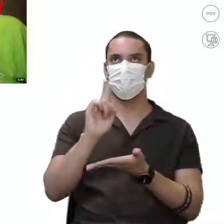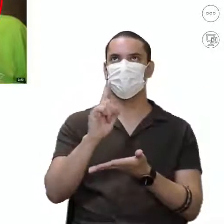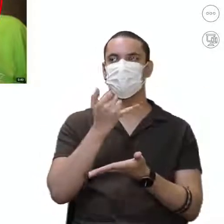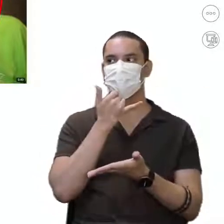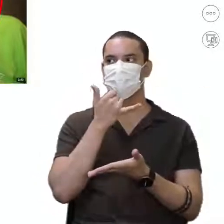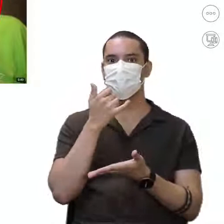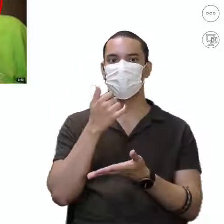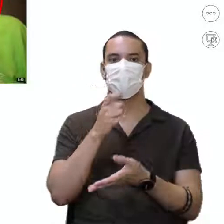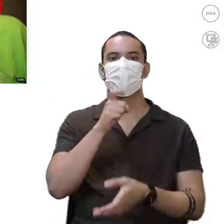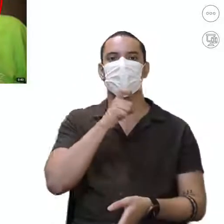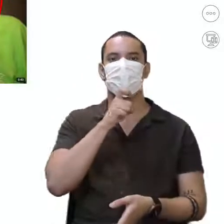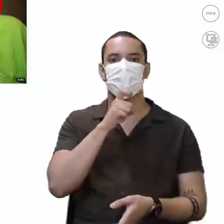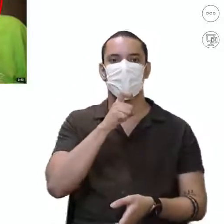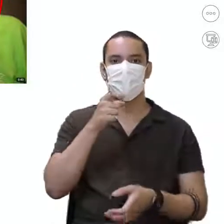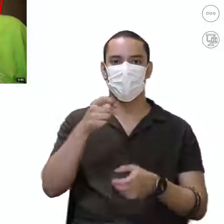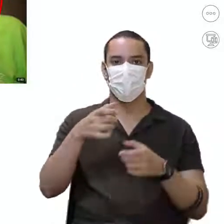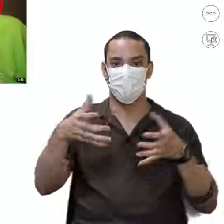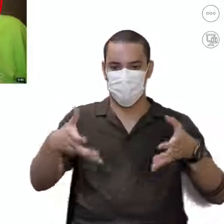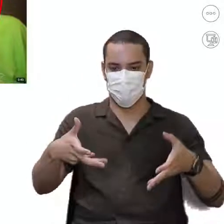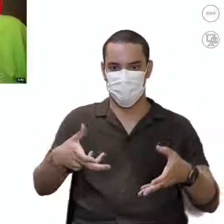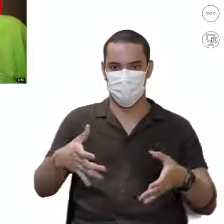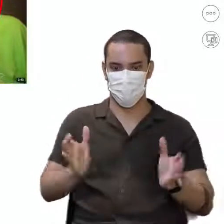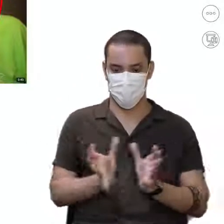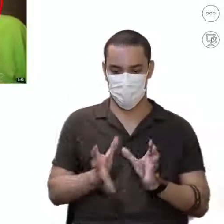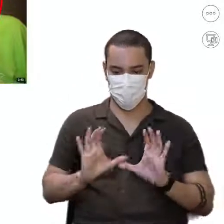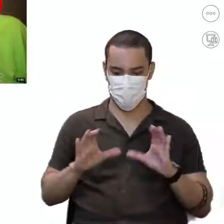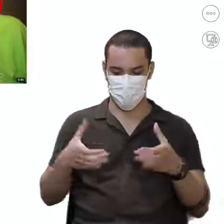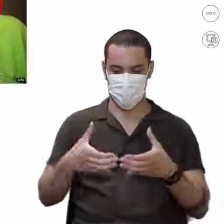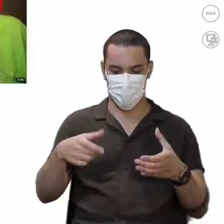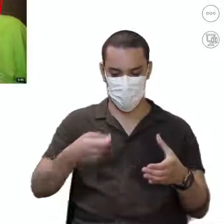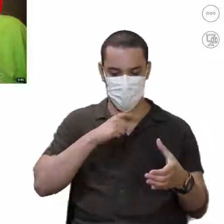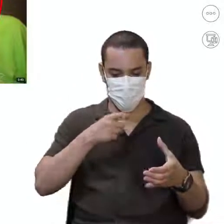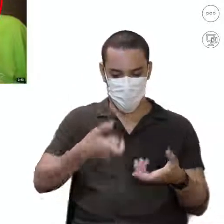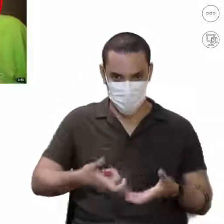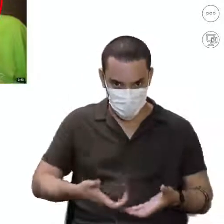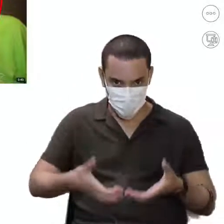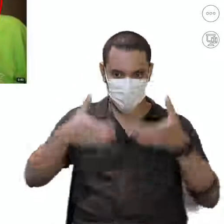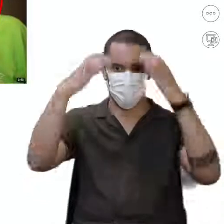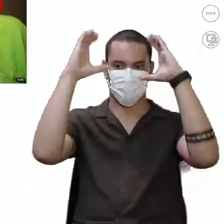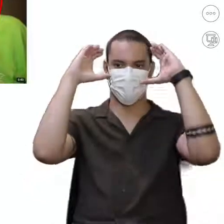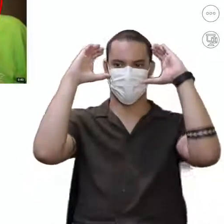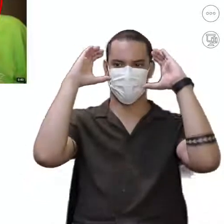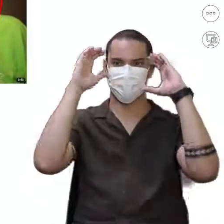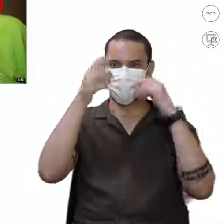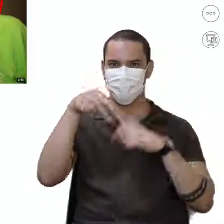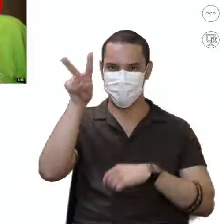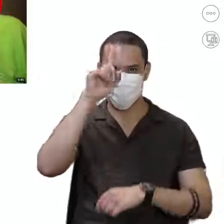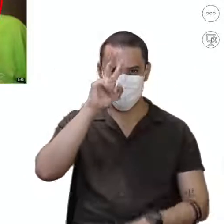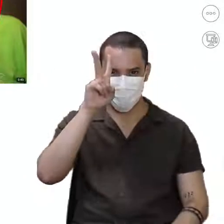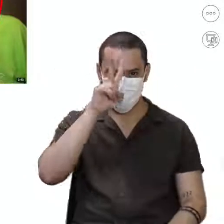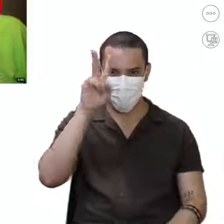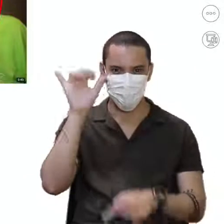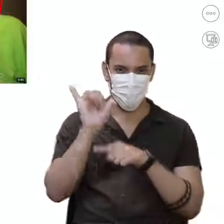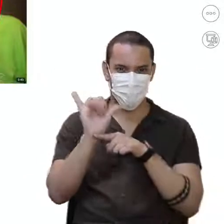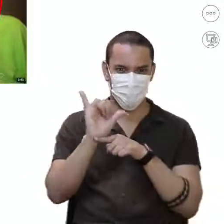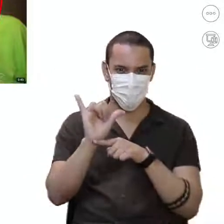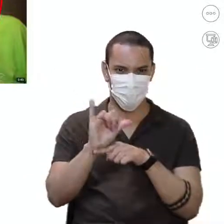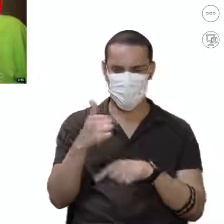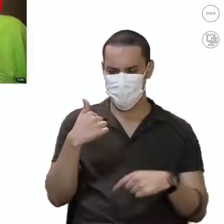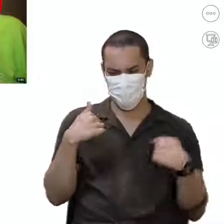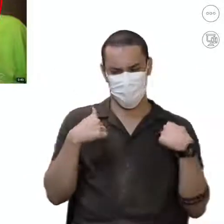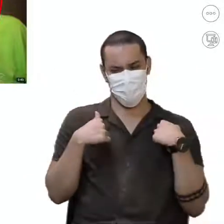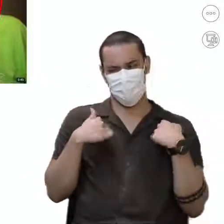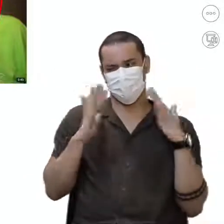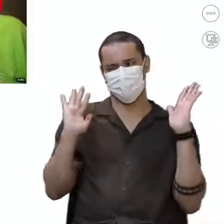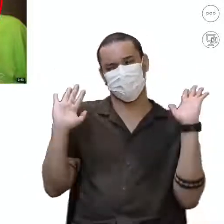com água bem gelada em você. Existia esse challenge aí no passado e muitas pessoas fizeram. Eu não vejo por que fazer isso,